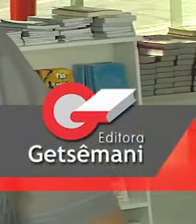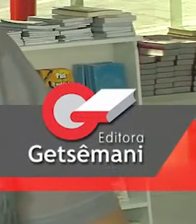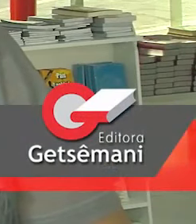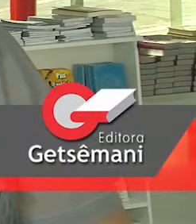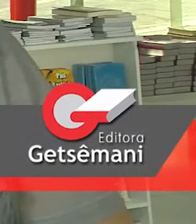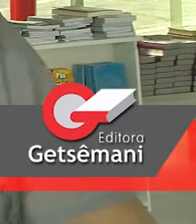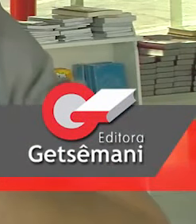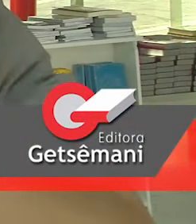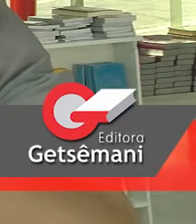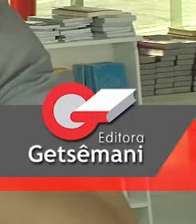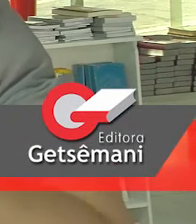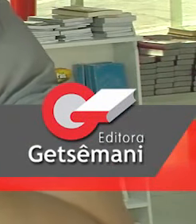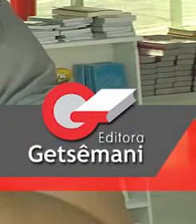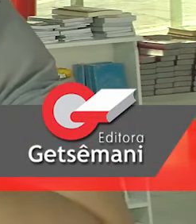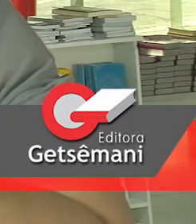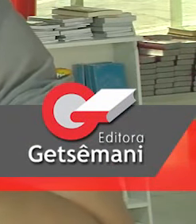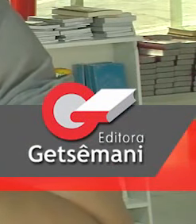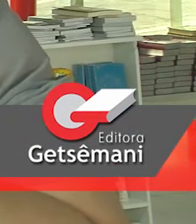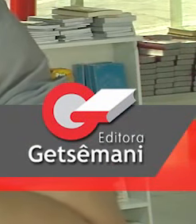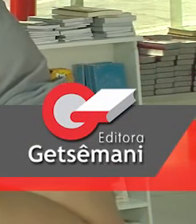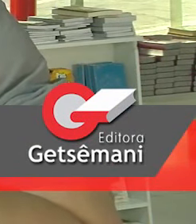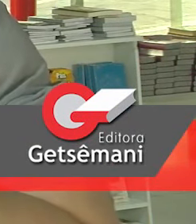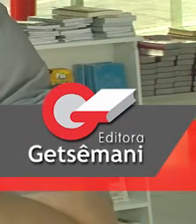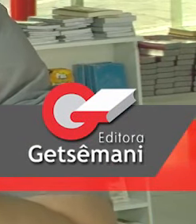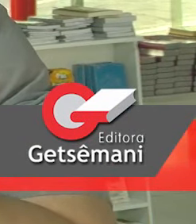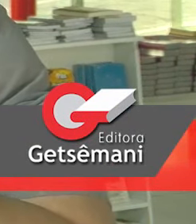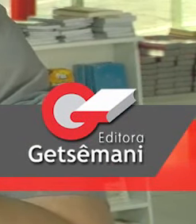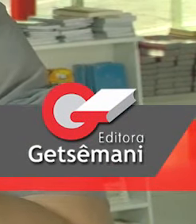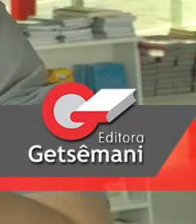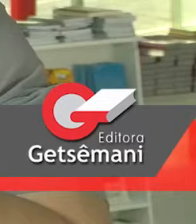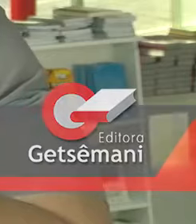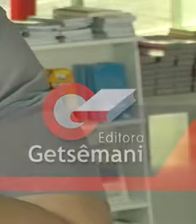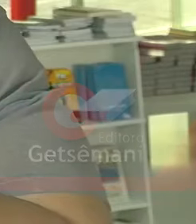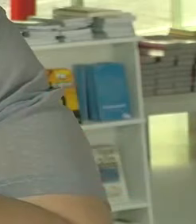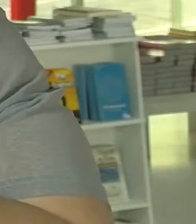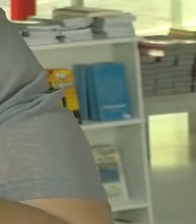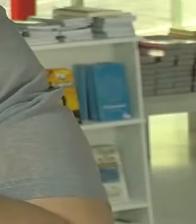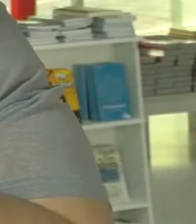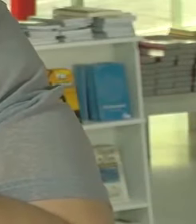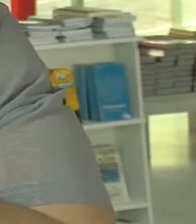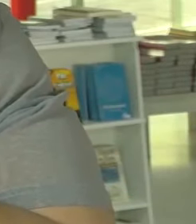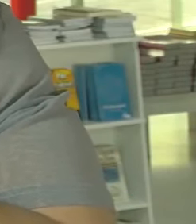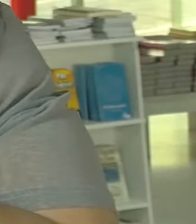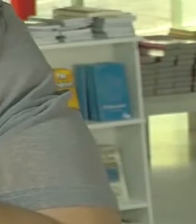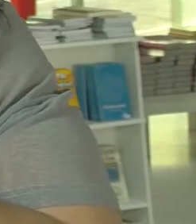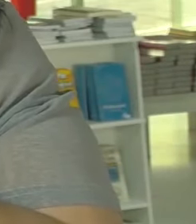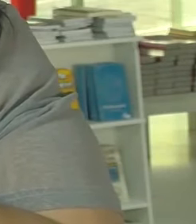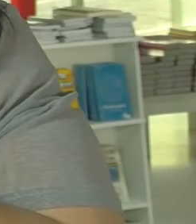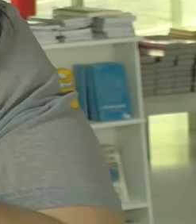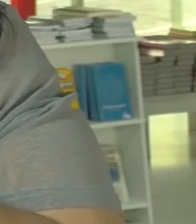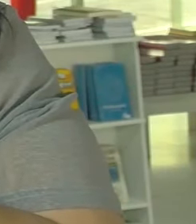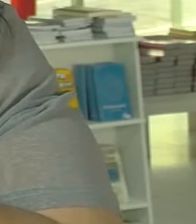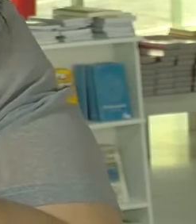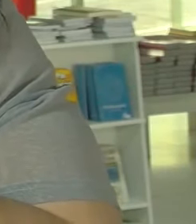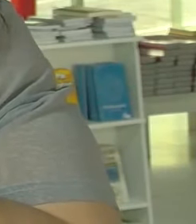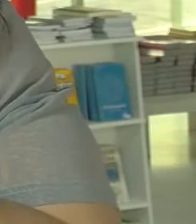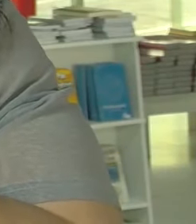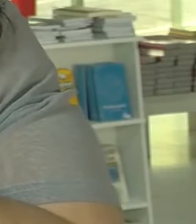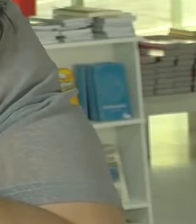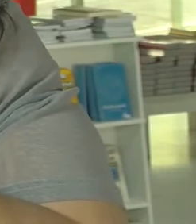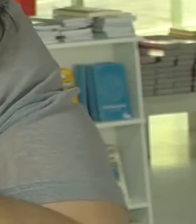Leitura da semana, formando uma geração de abençoados, vencedores, sábios, palhaços